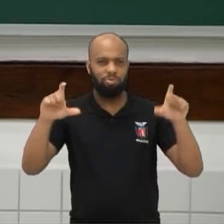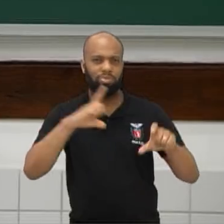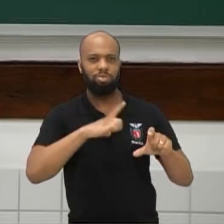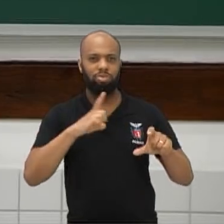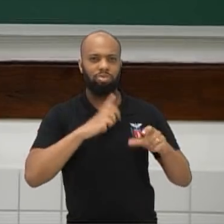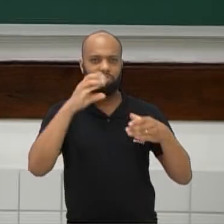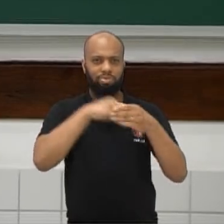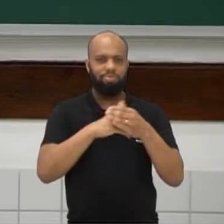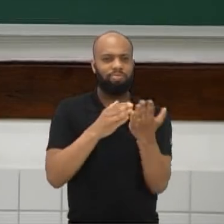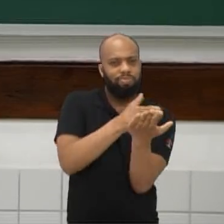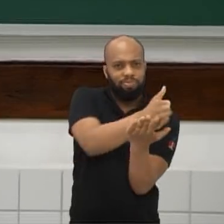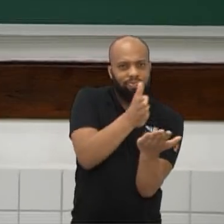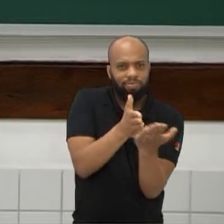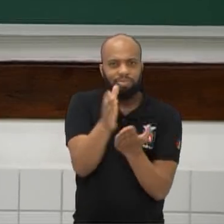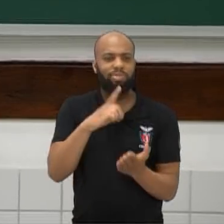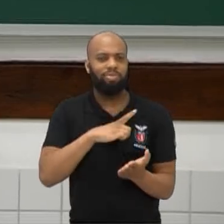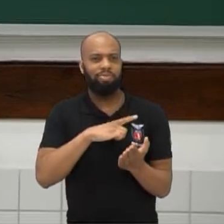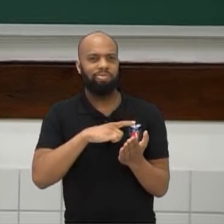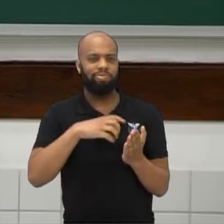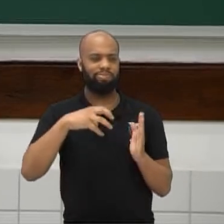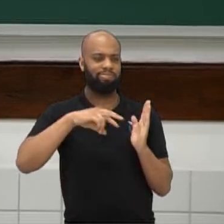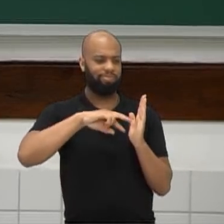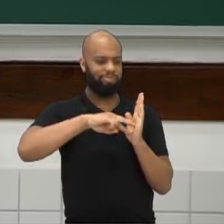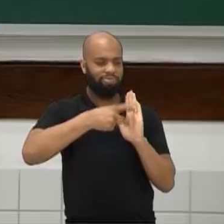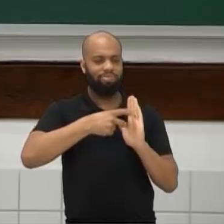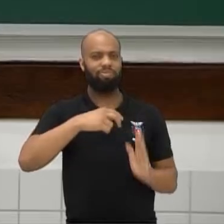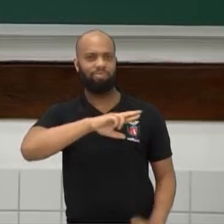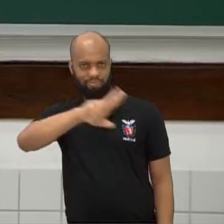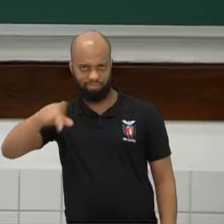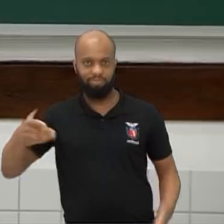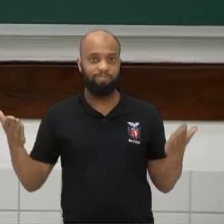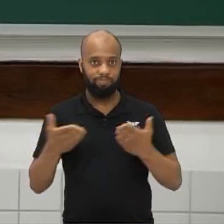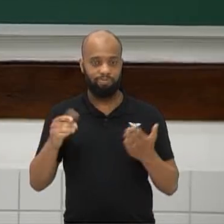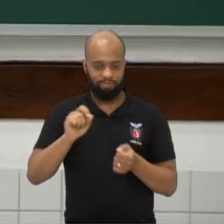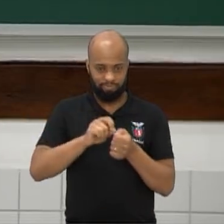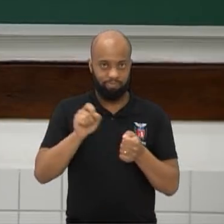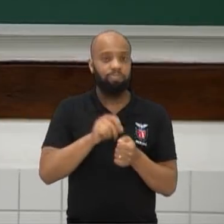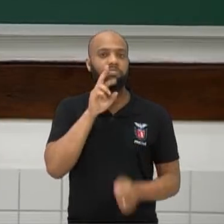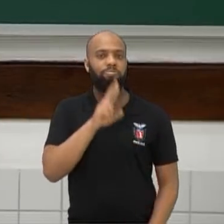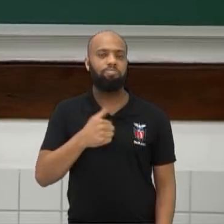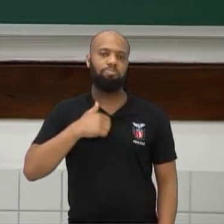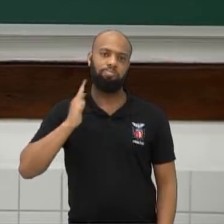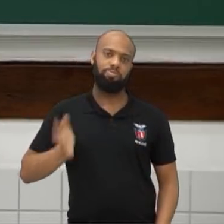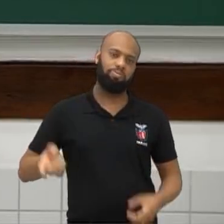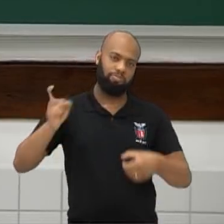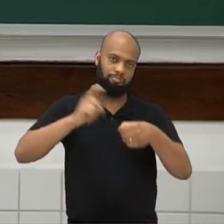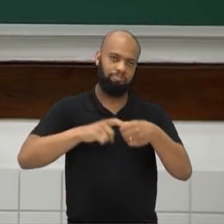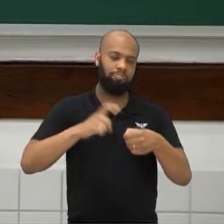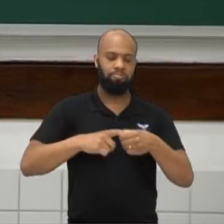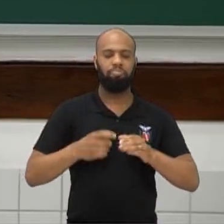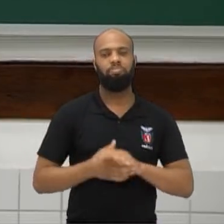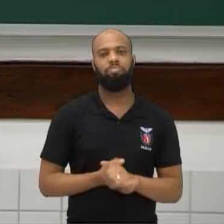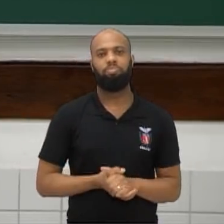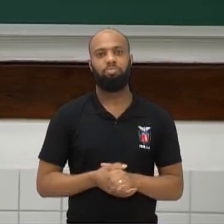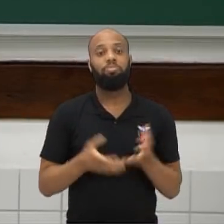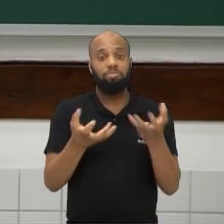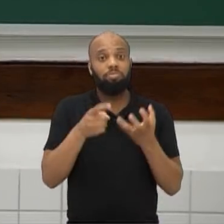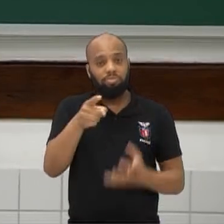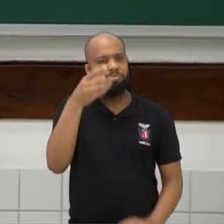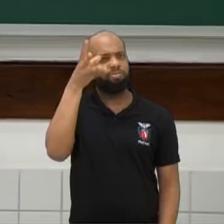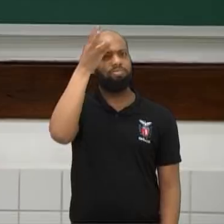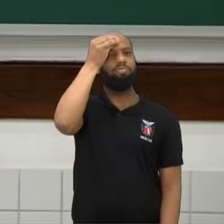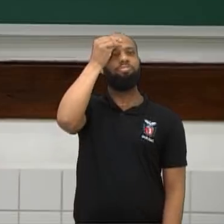que é possível a gente encontrar essa duplicidade de sentidos? Tá? Façam esse exercício aí para poder memorizar, para